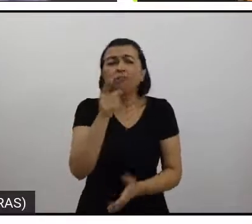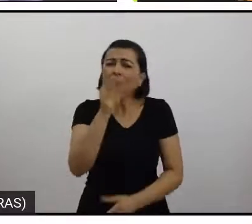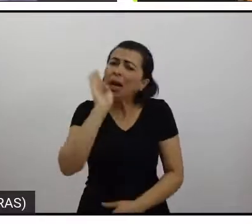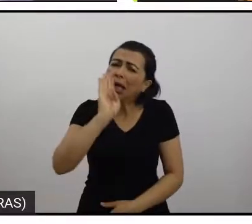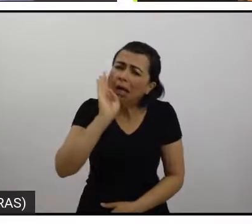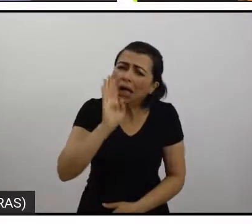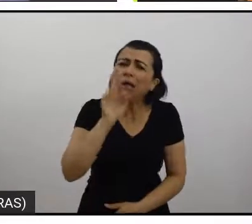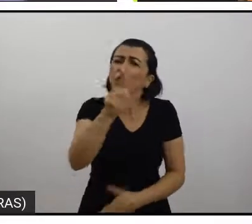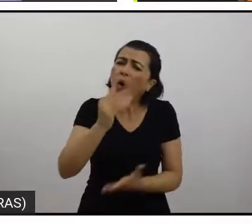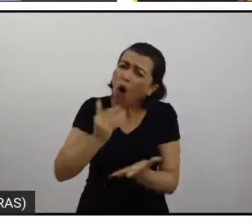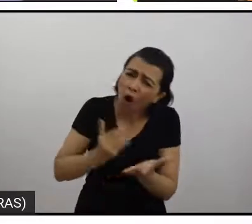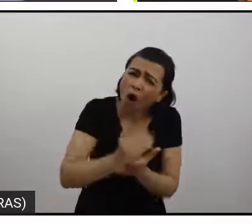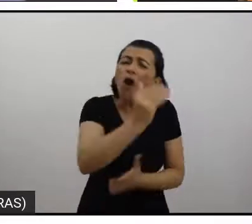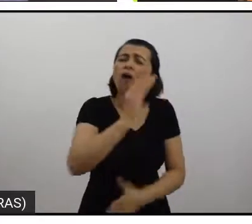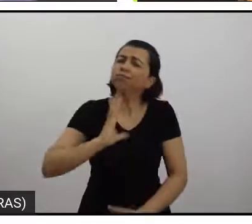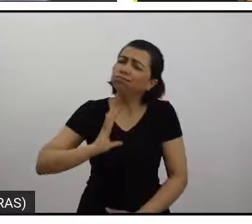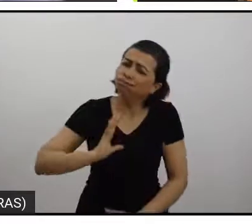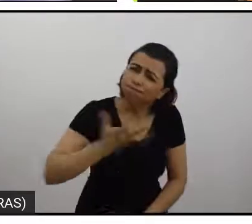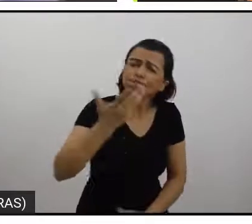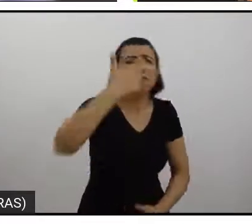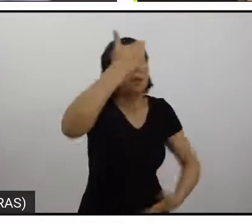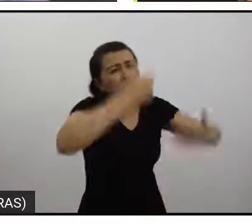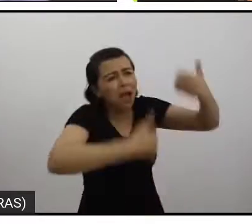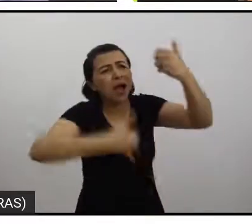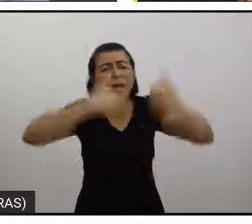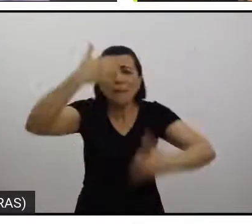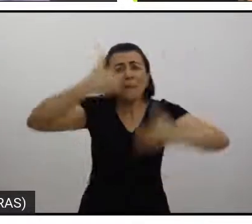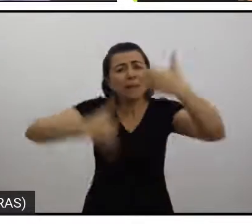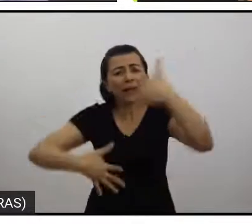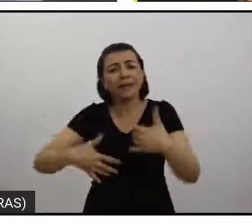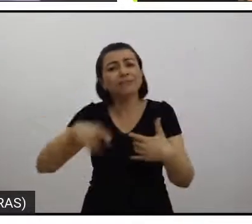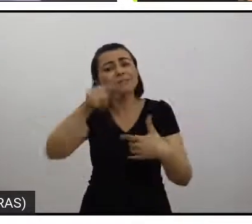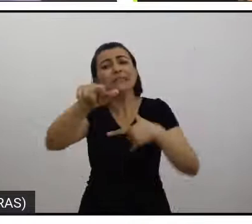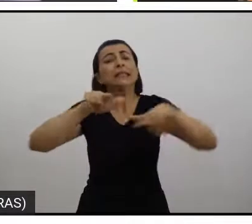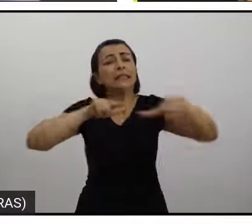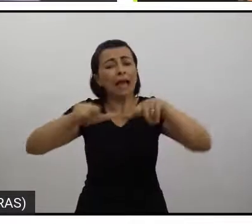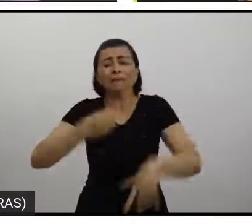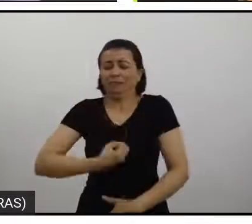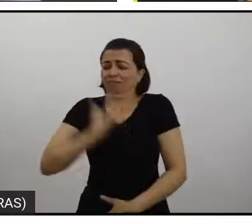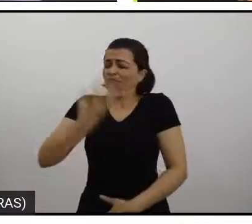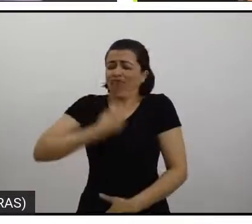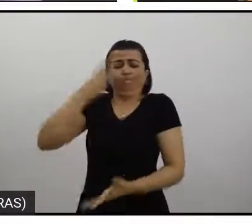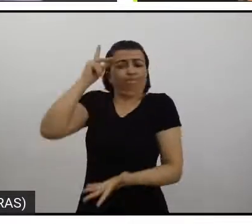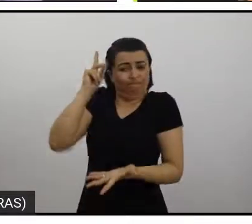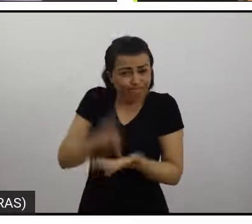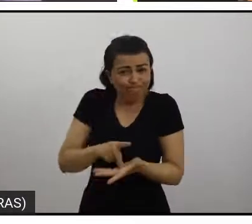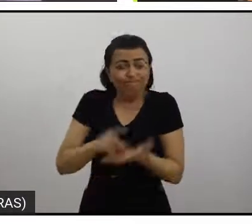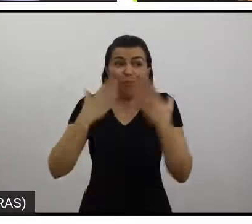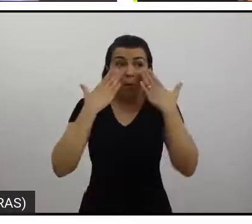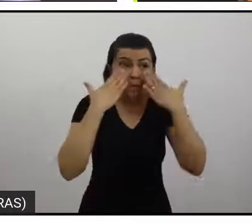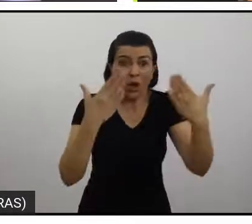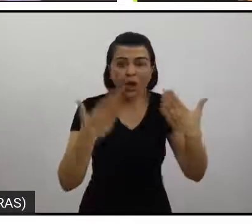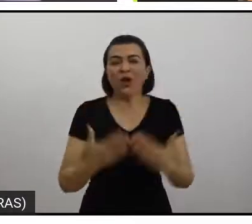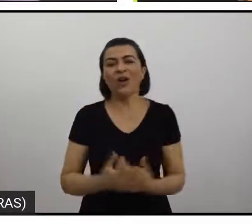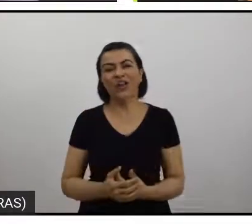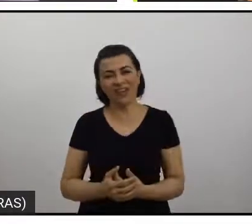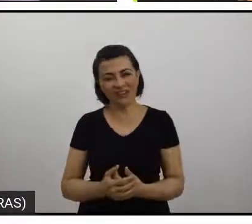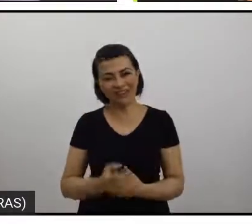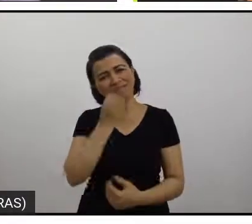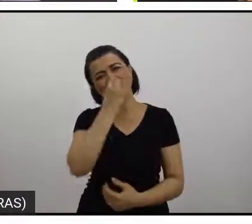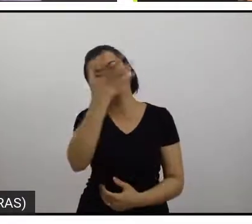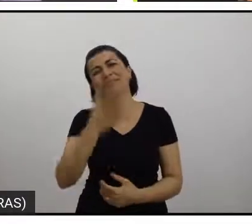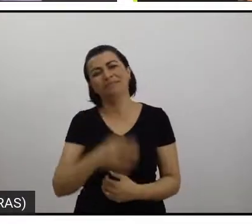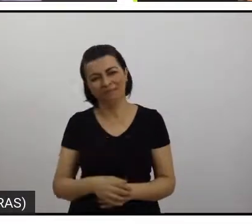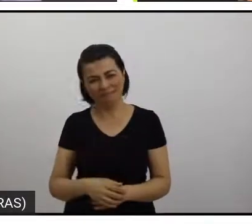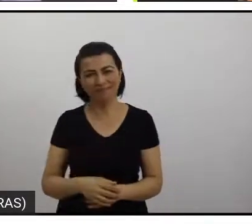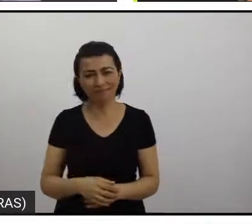uma autenticidade do nosso trabalho, né, num lugar de tantas camadas. Mas eu ia falar que no final desse